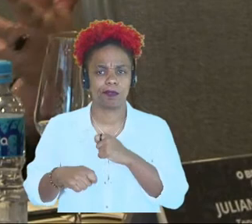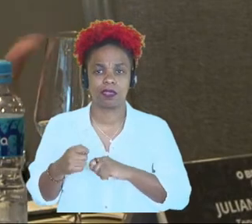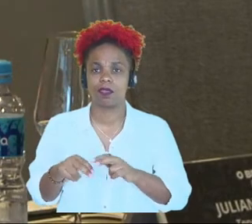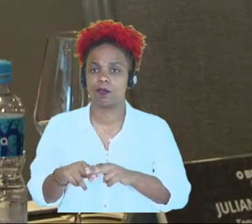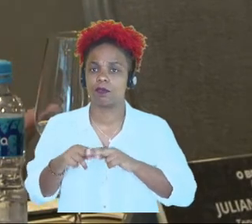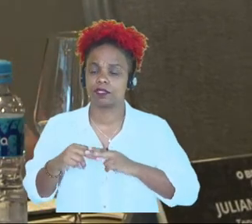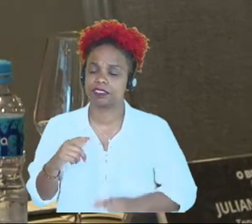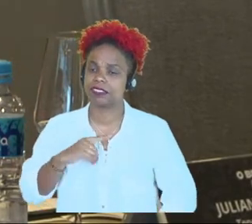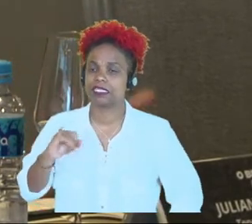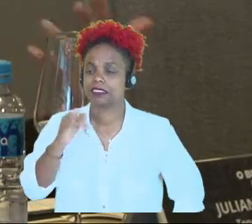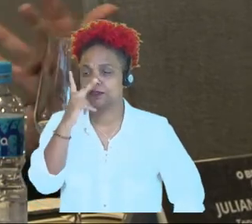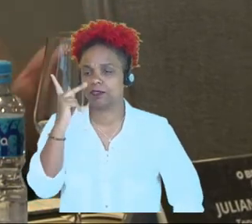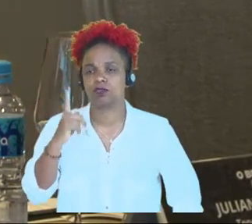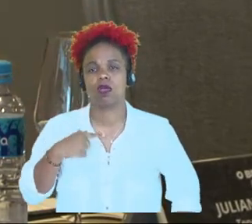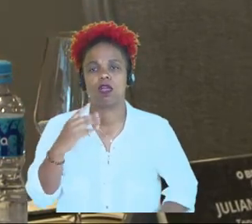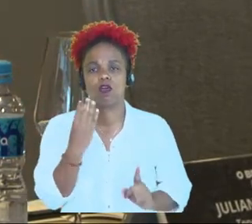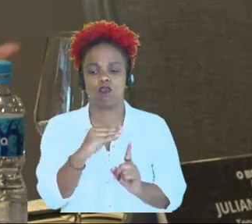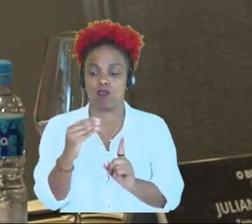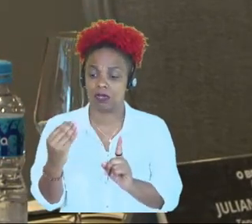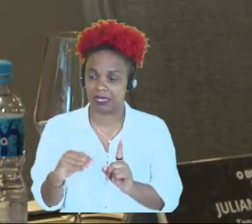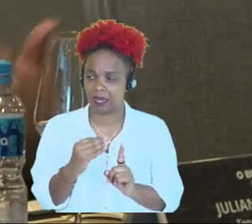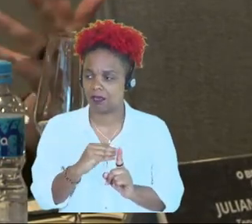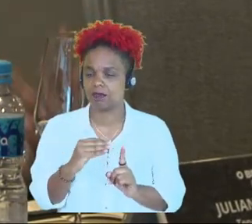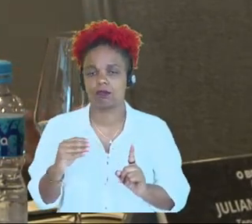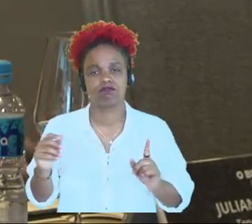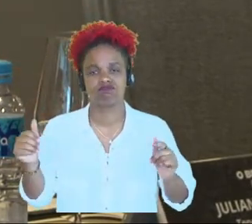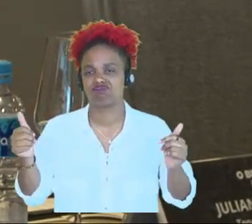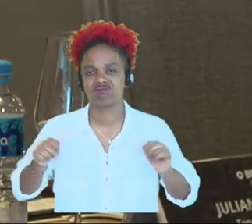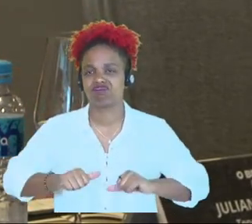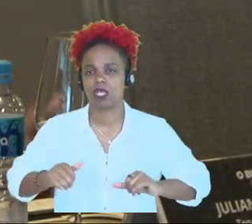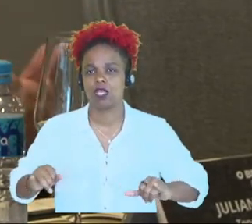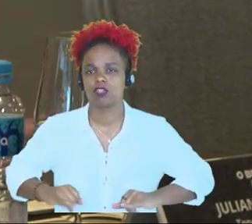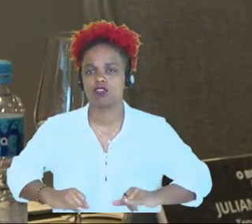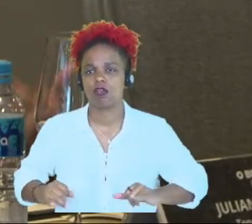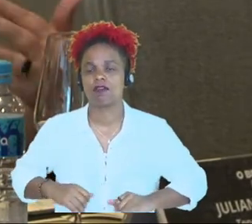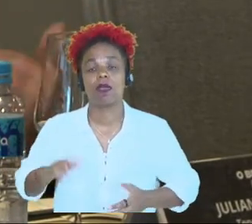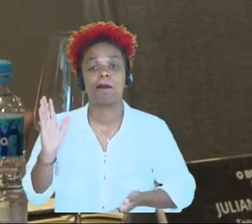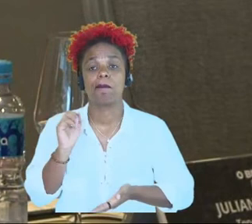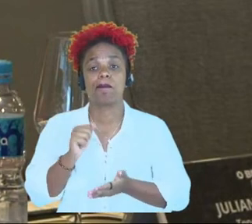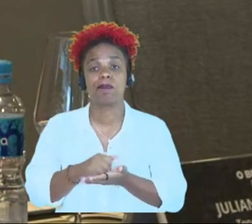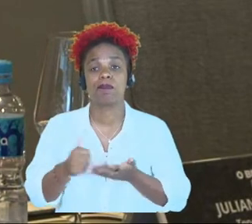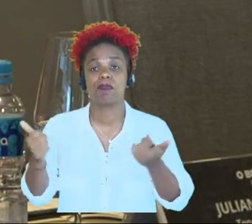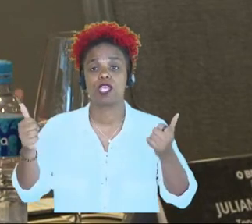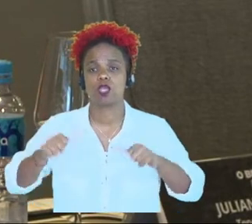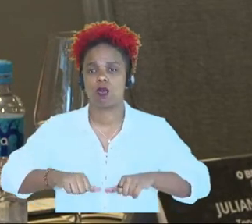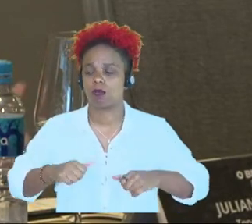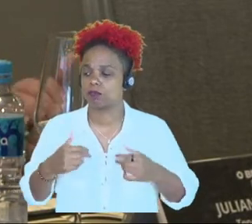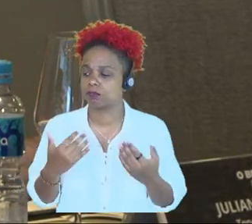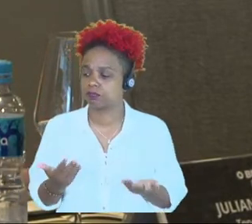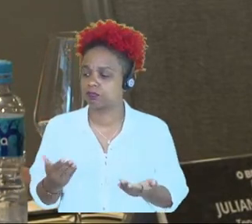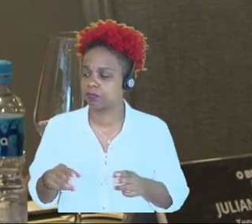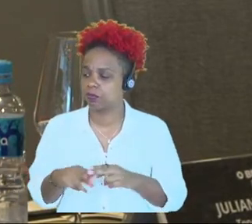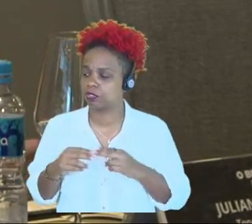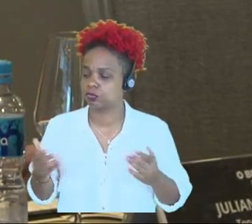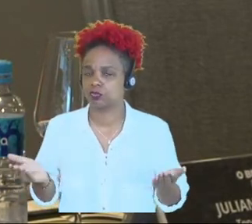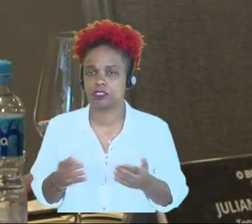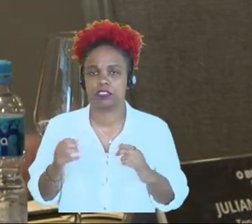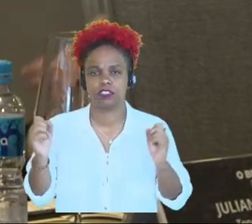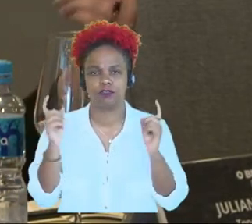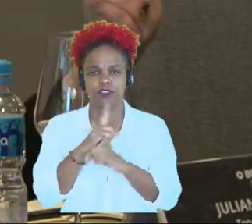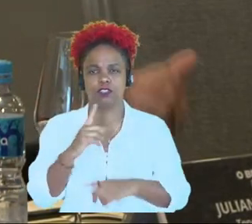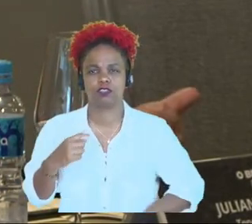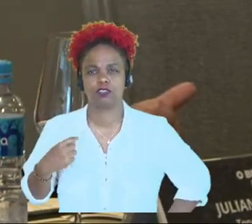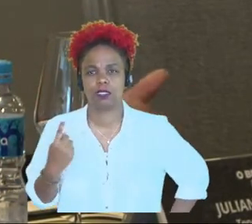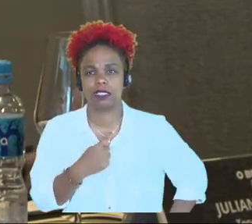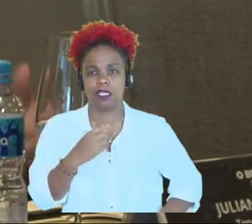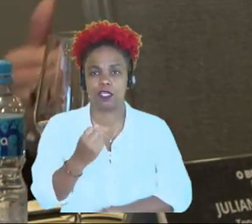mais penalizados, os mais vulneráveis, não sofram com decisões políticas que não os representem. Porque hoje em dia é muito difícil a gente convencer